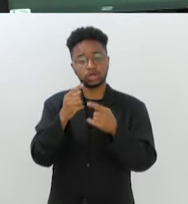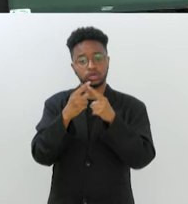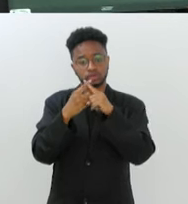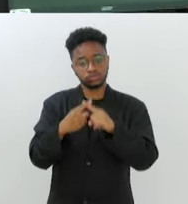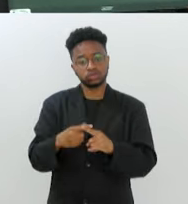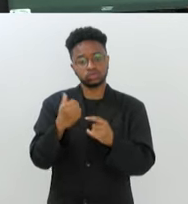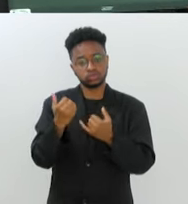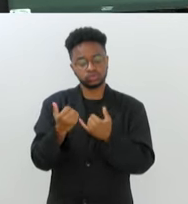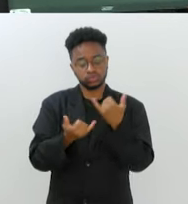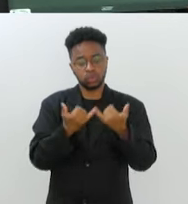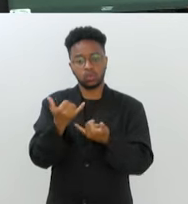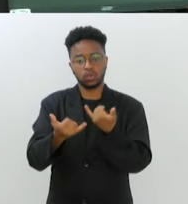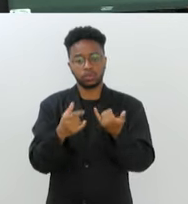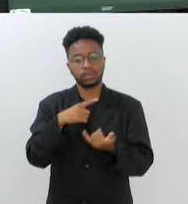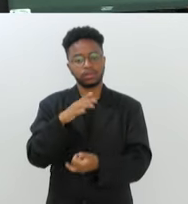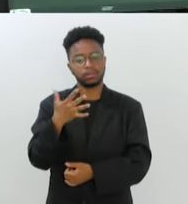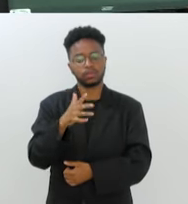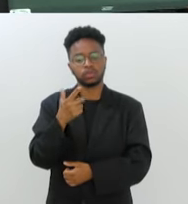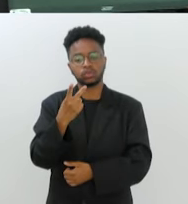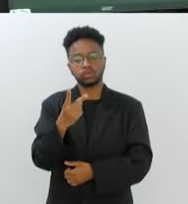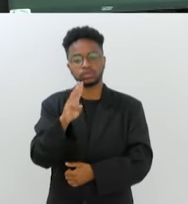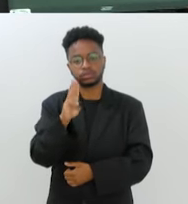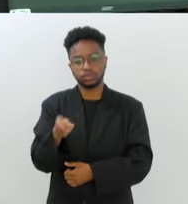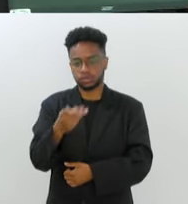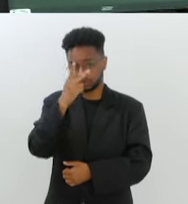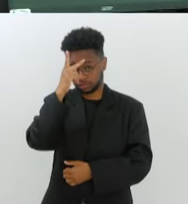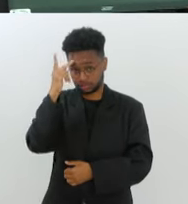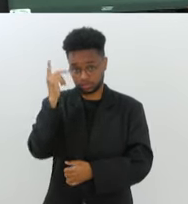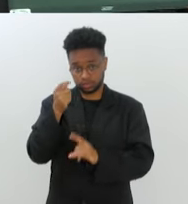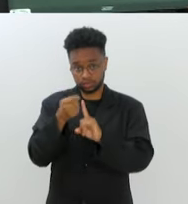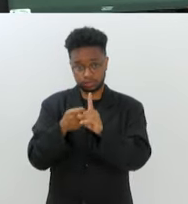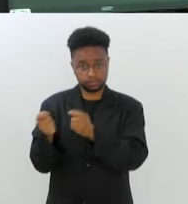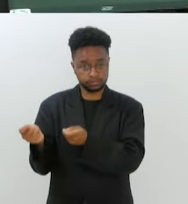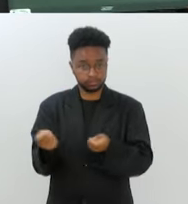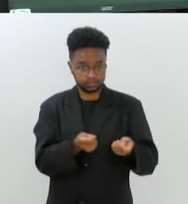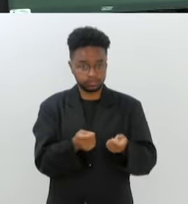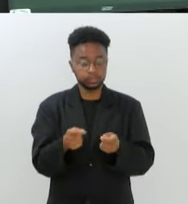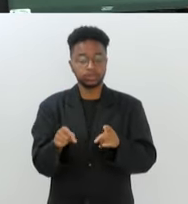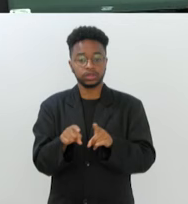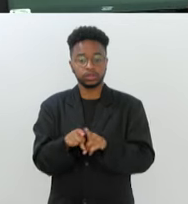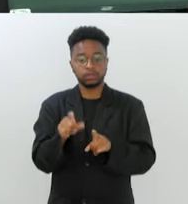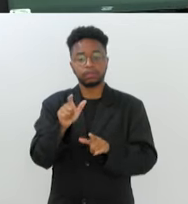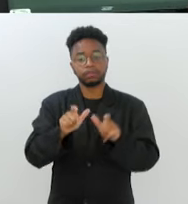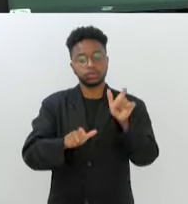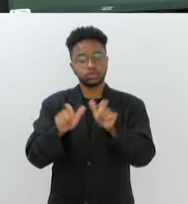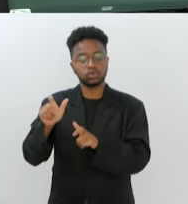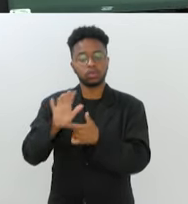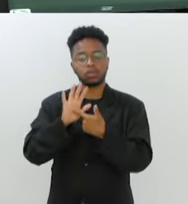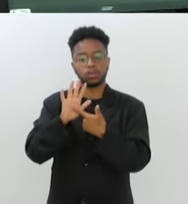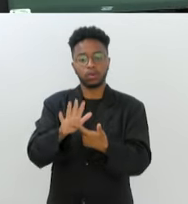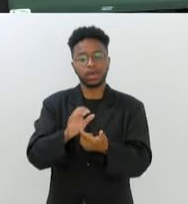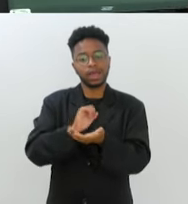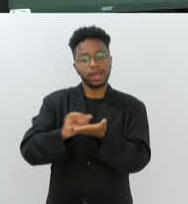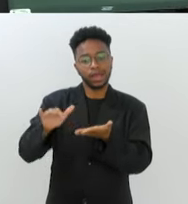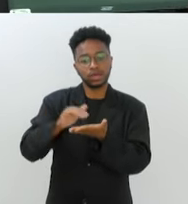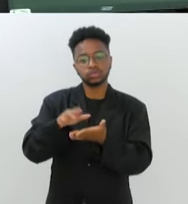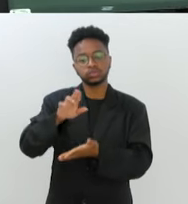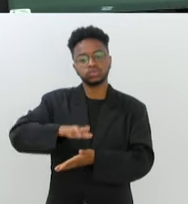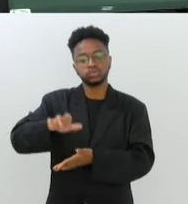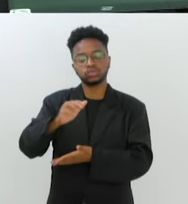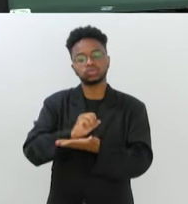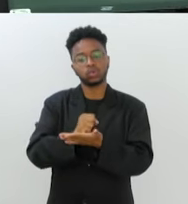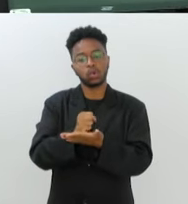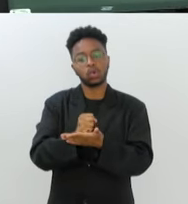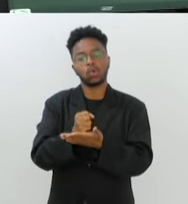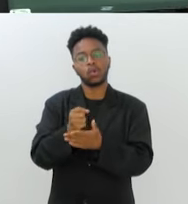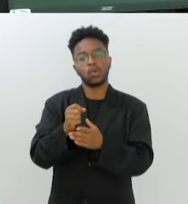equivalente a 2 milhões de pessoas por mês. Economistas apontam que os gastos com jogos online já afetam o orçamento